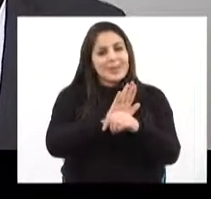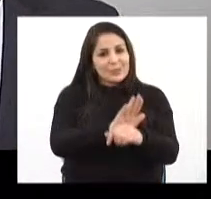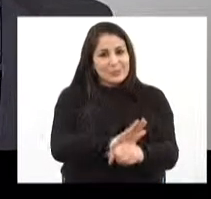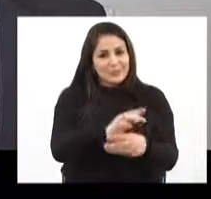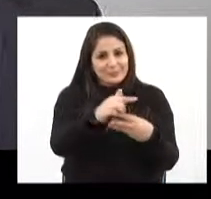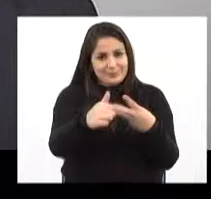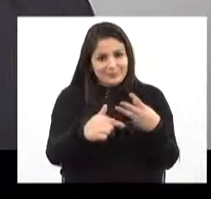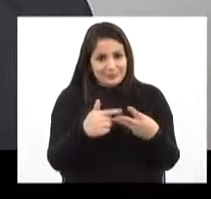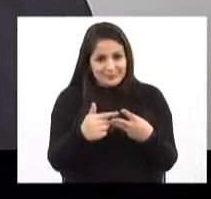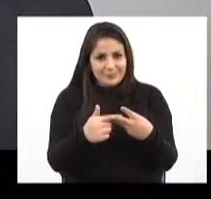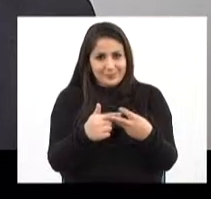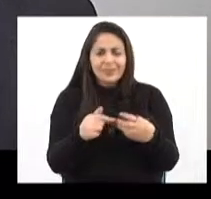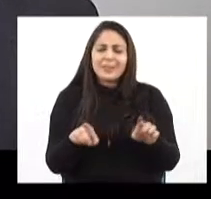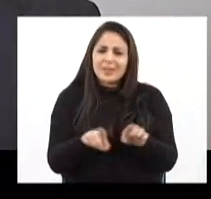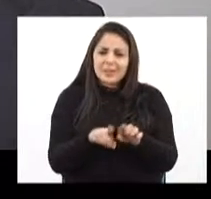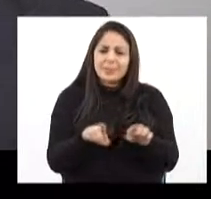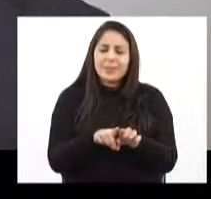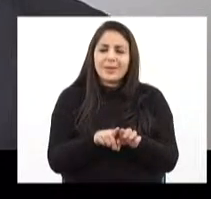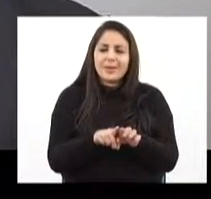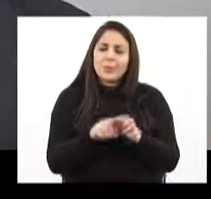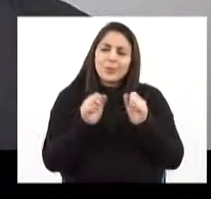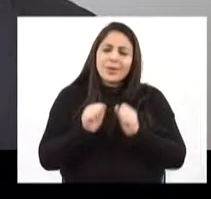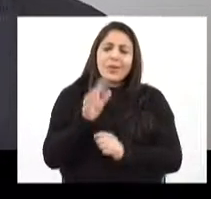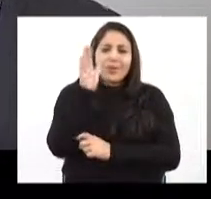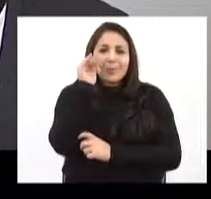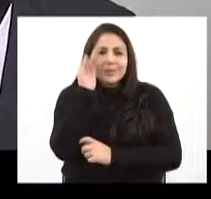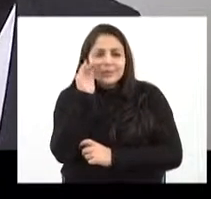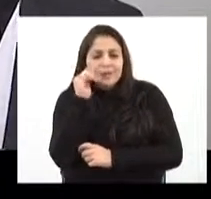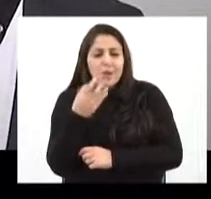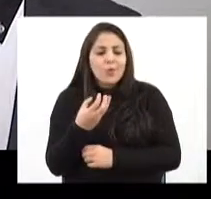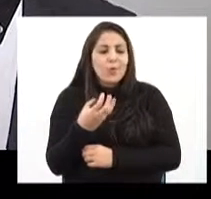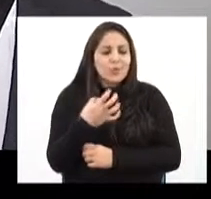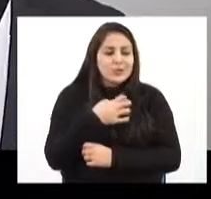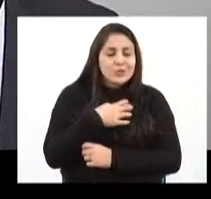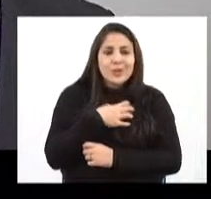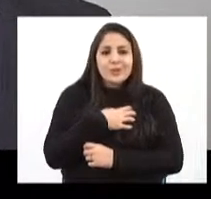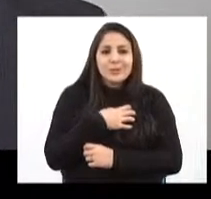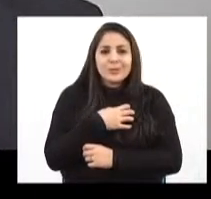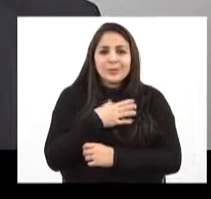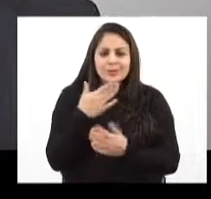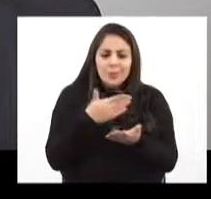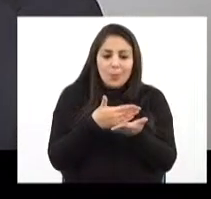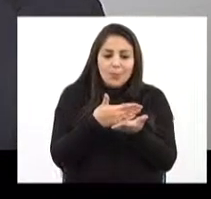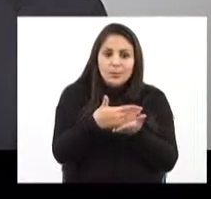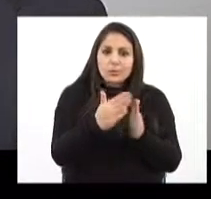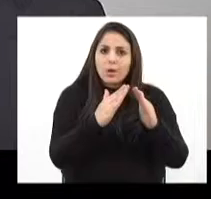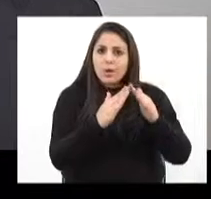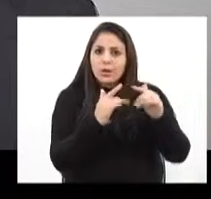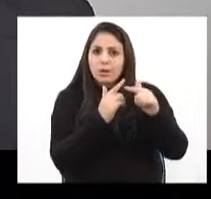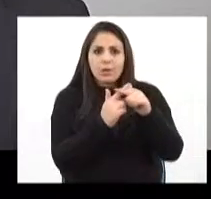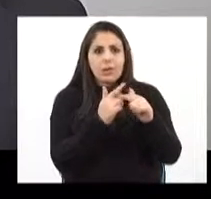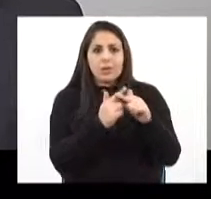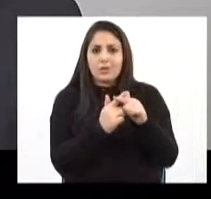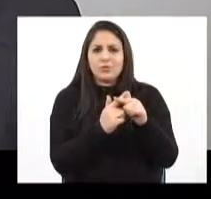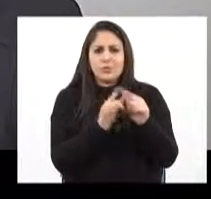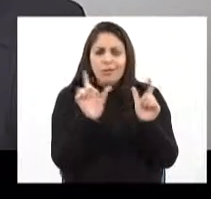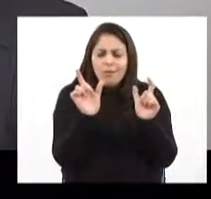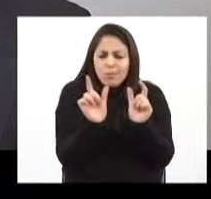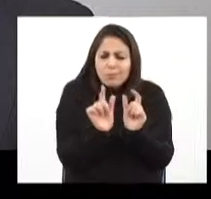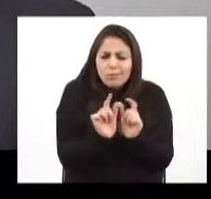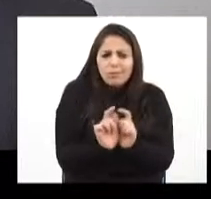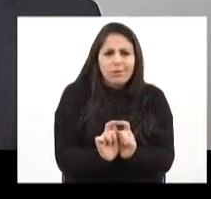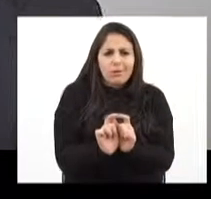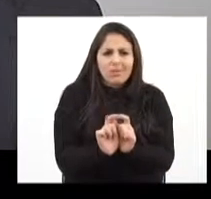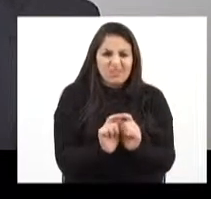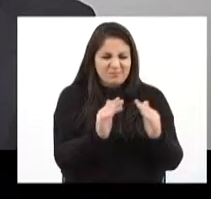observar no vídeo que eu coloquei de que forma ele pegou a igreja de São José Operário. Pegou numa igreja